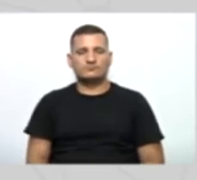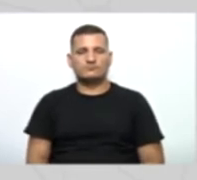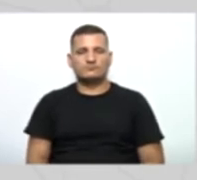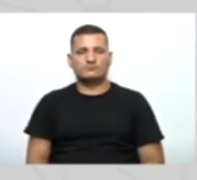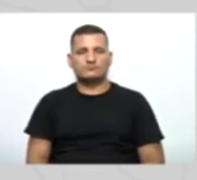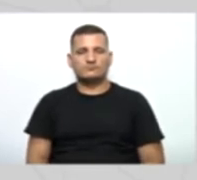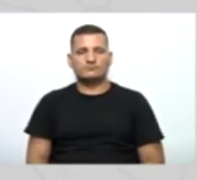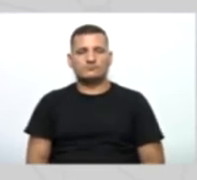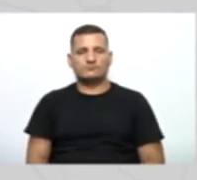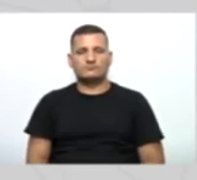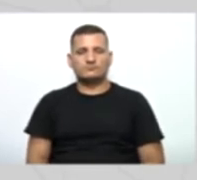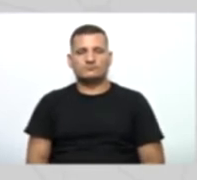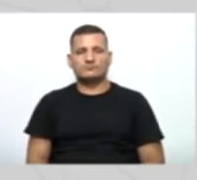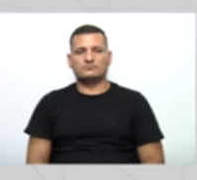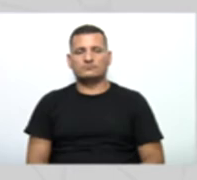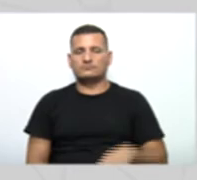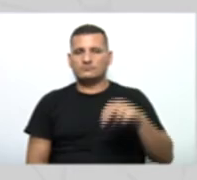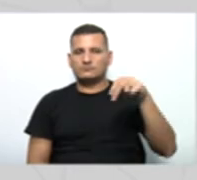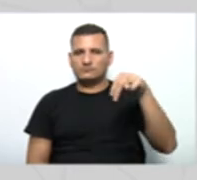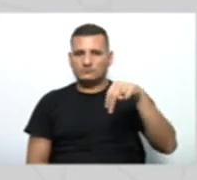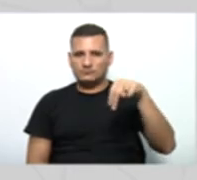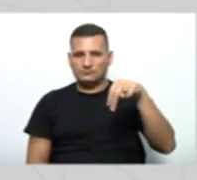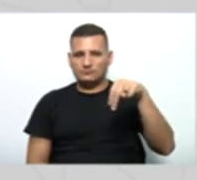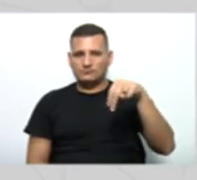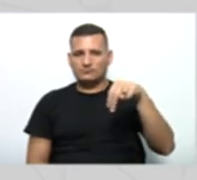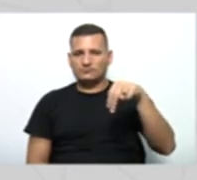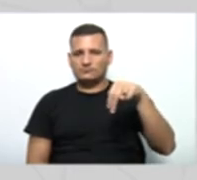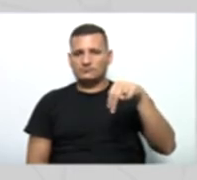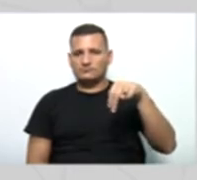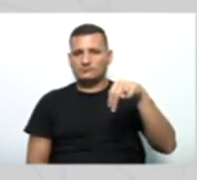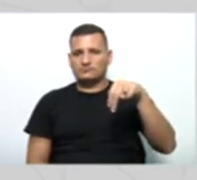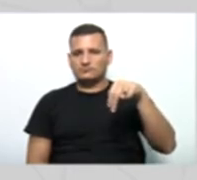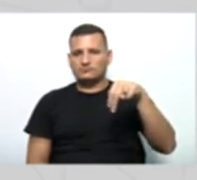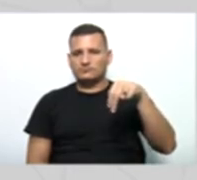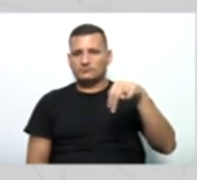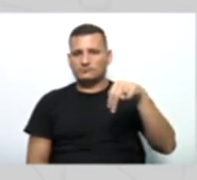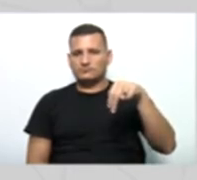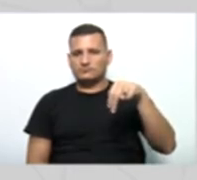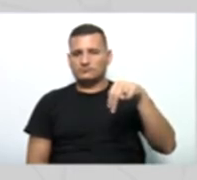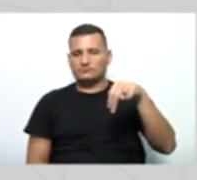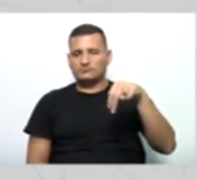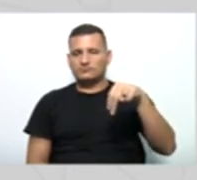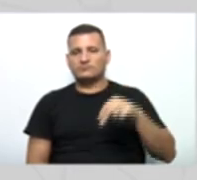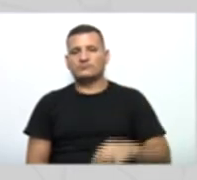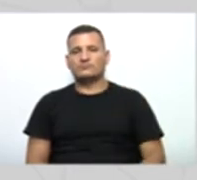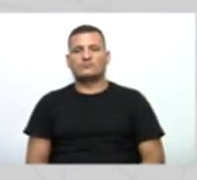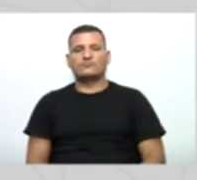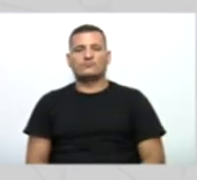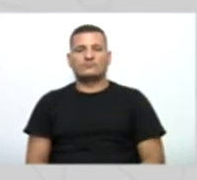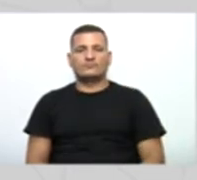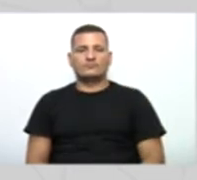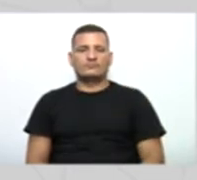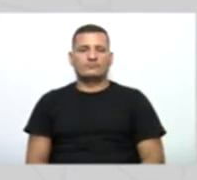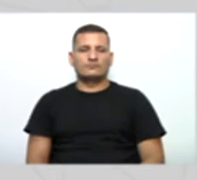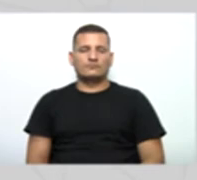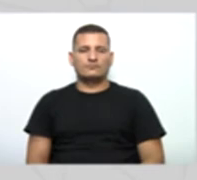que ler um valor do usuário. Vou digitar, vou escrever de novo aqui para a gente utilizar o comando for a partir desses